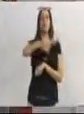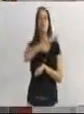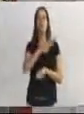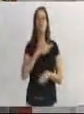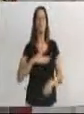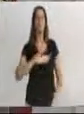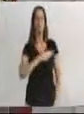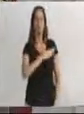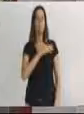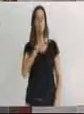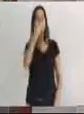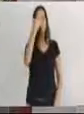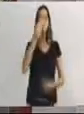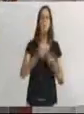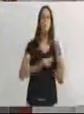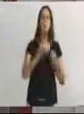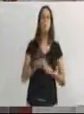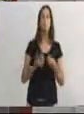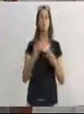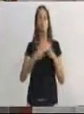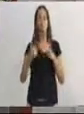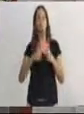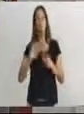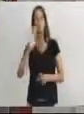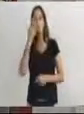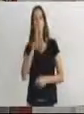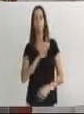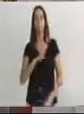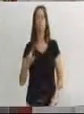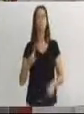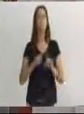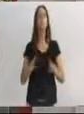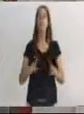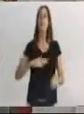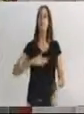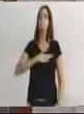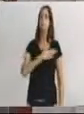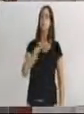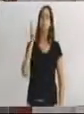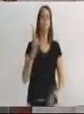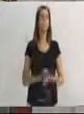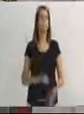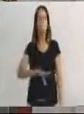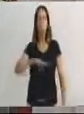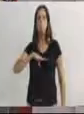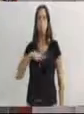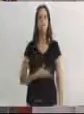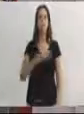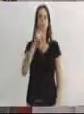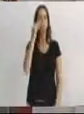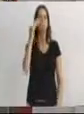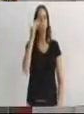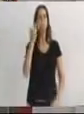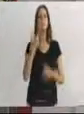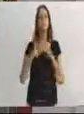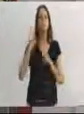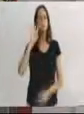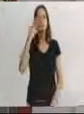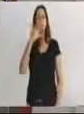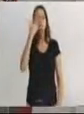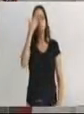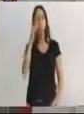problemas que têm conhecimento atua de cabeça erguida procurando resolver atender e certamente o nosso